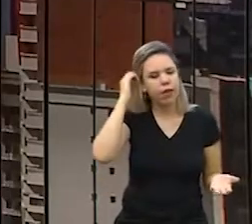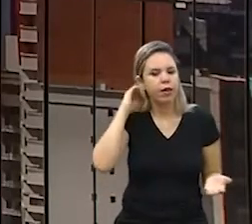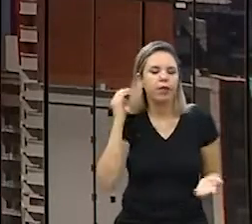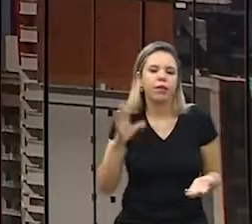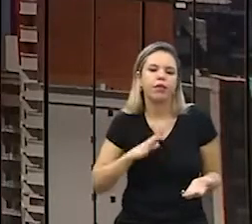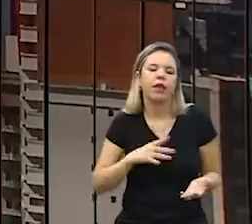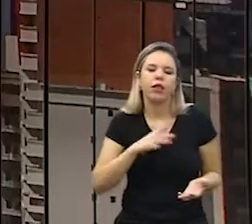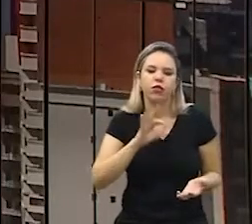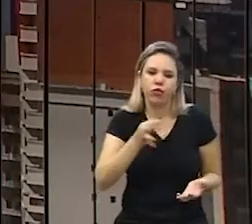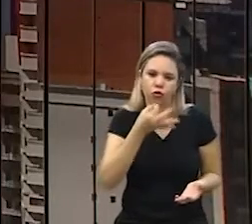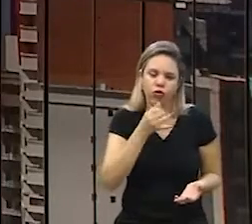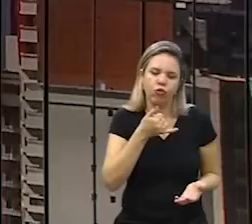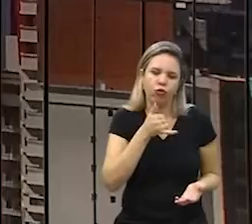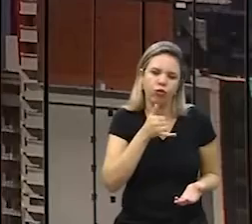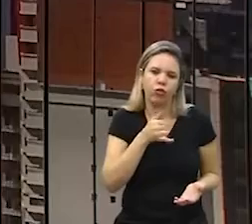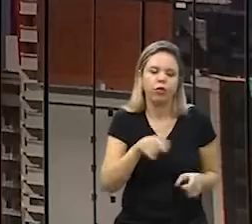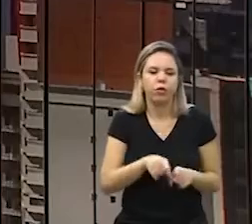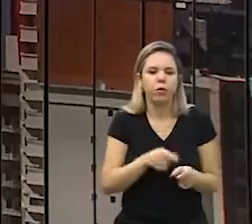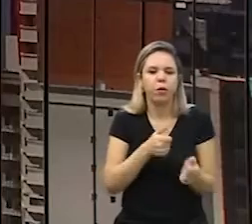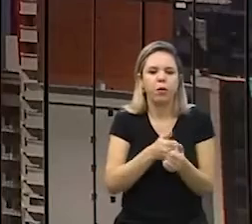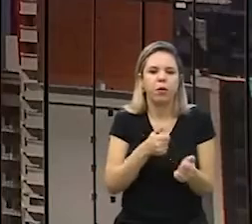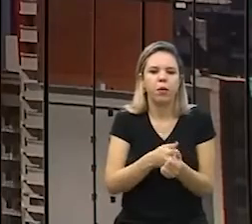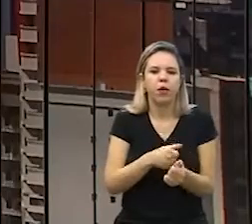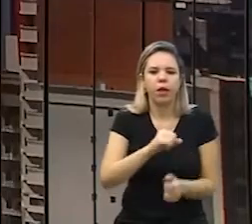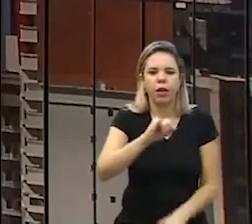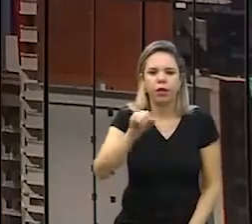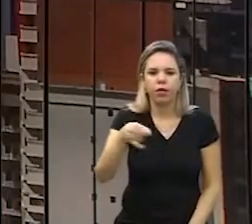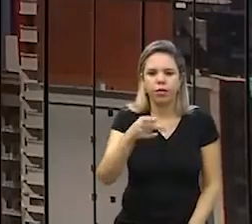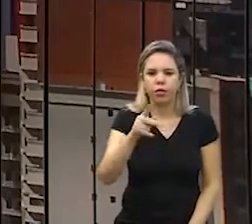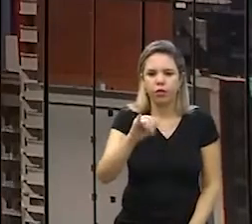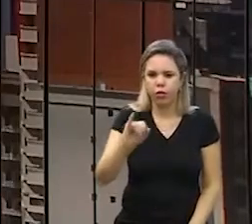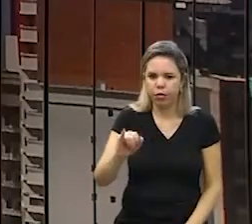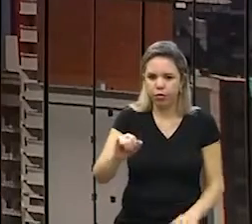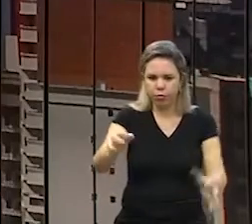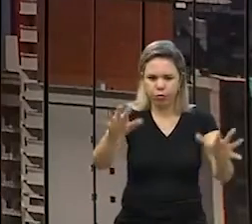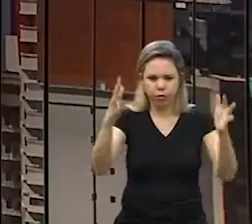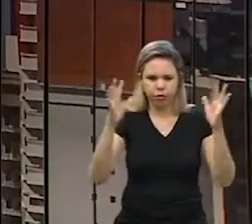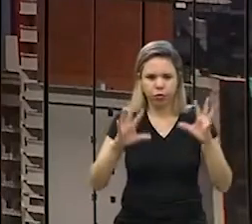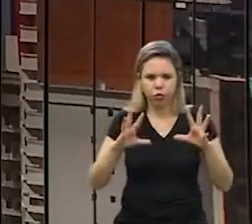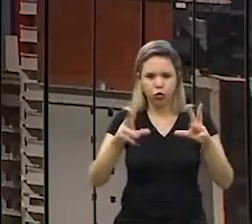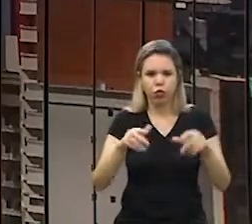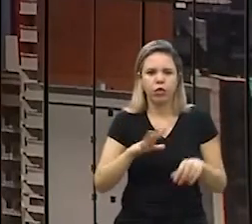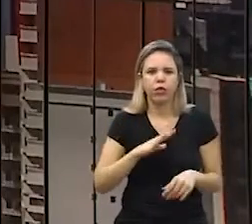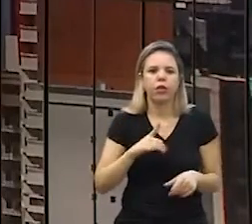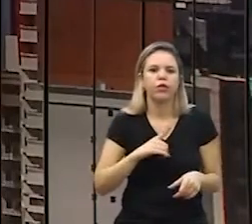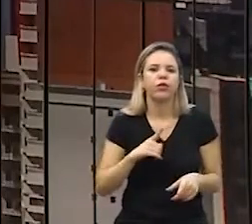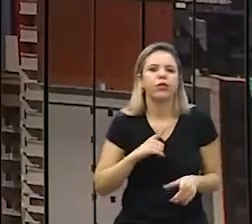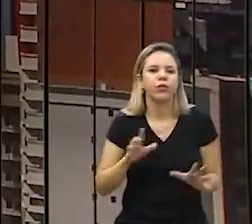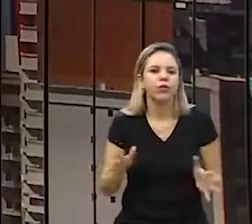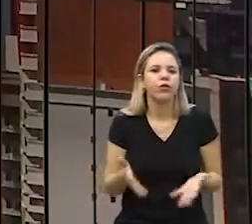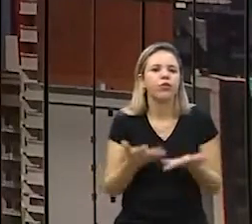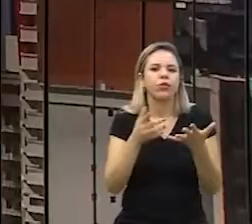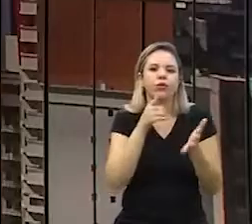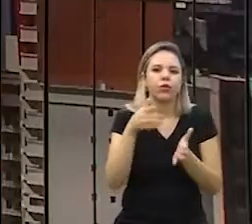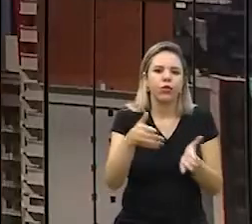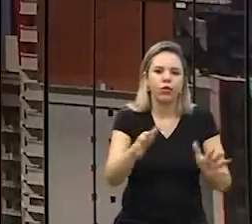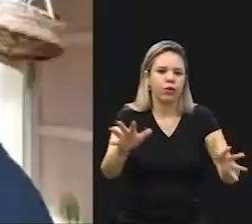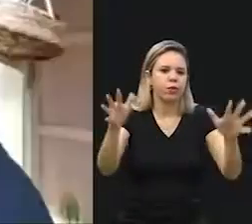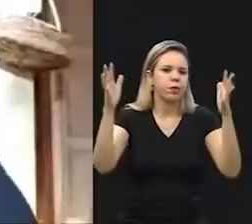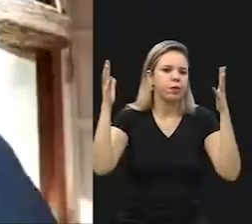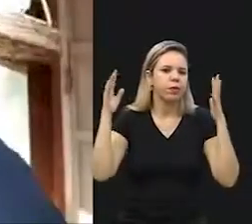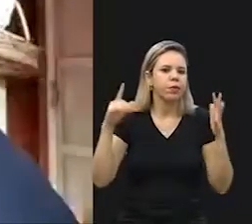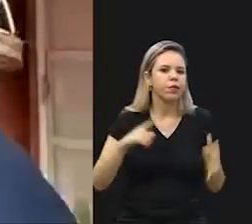de Jundiaí, relativamente próximo à Serra do Japi. Mas toda a cidade ela tem influência desse remanescente de mata,